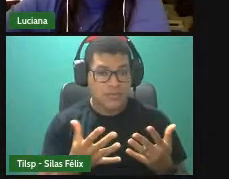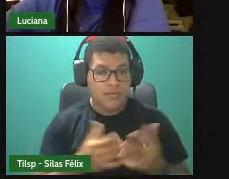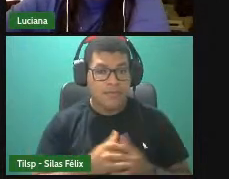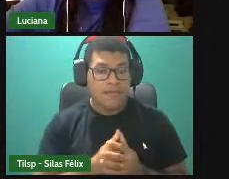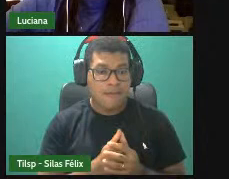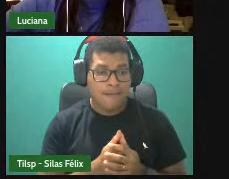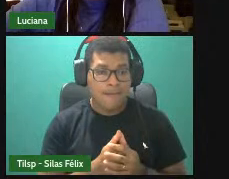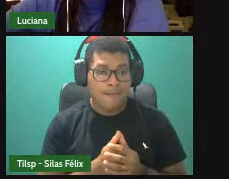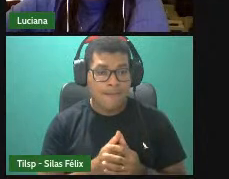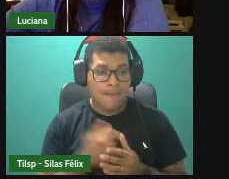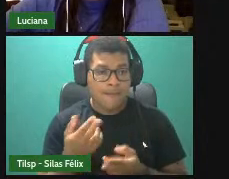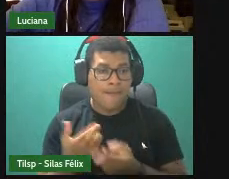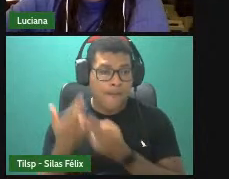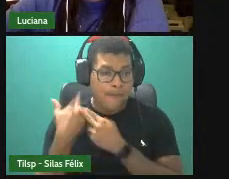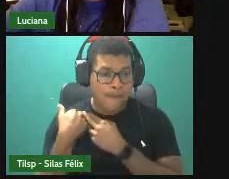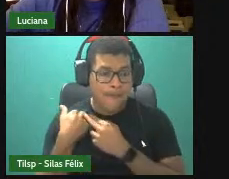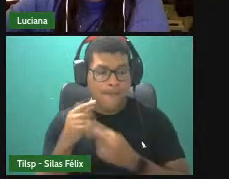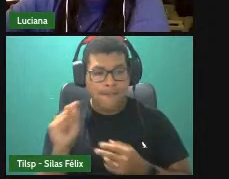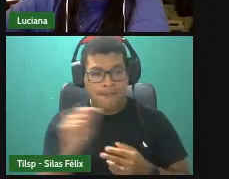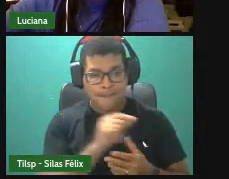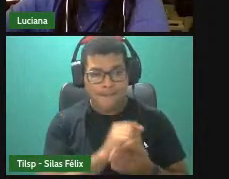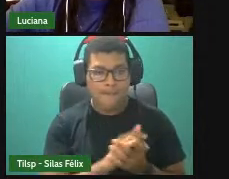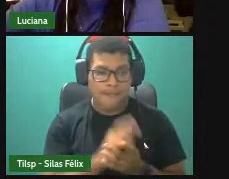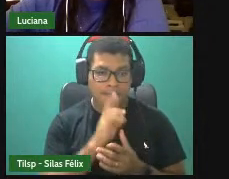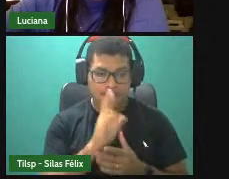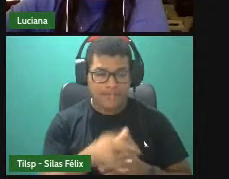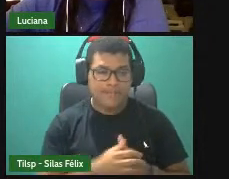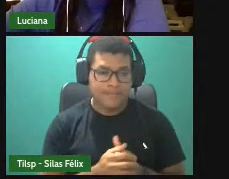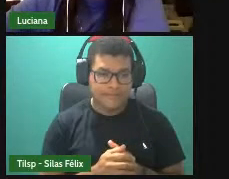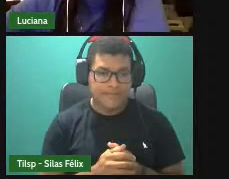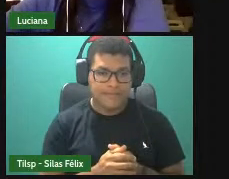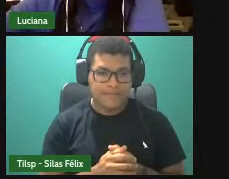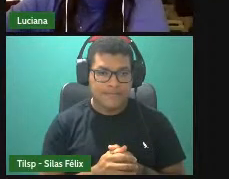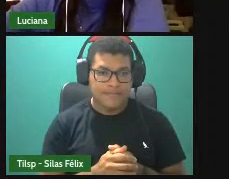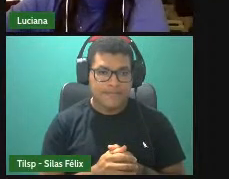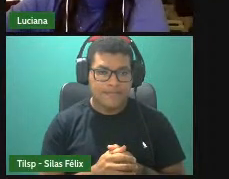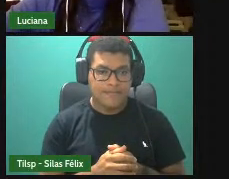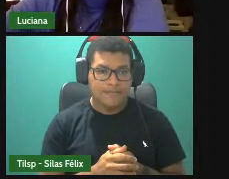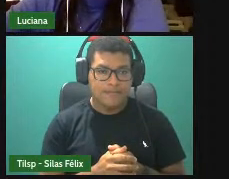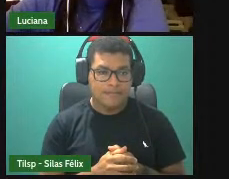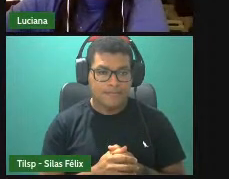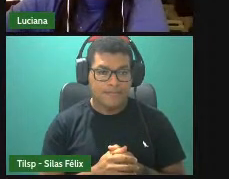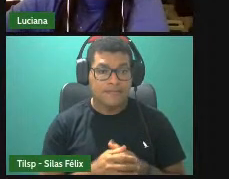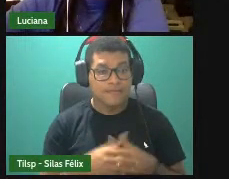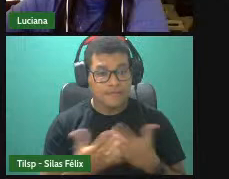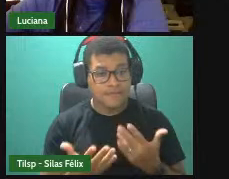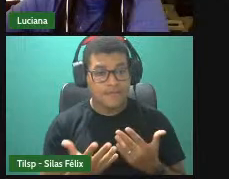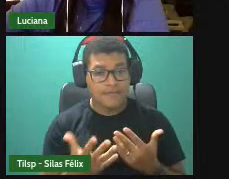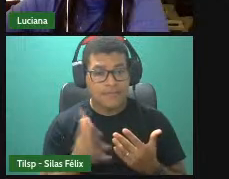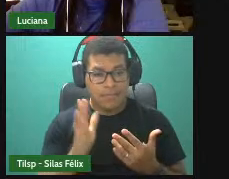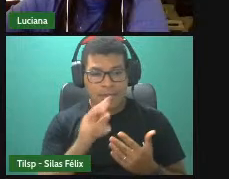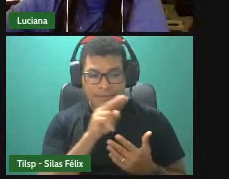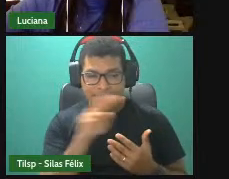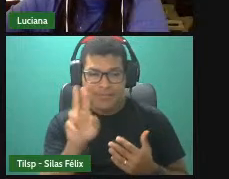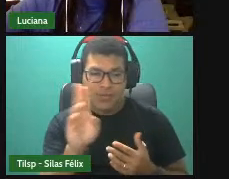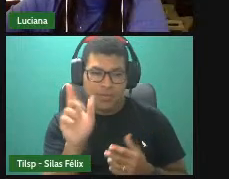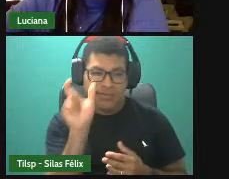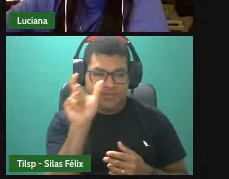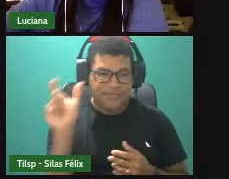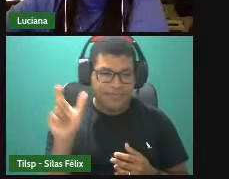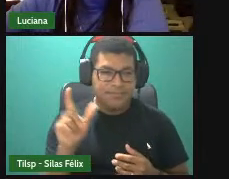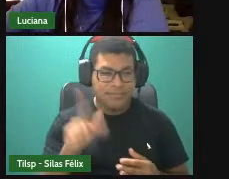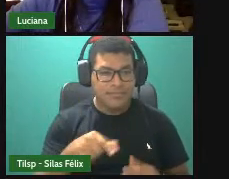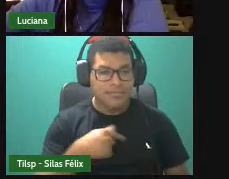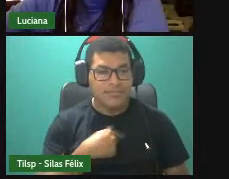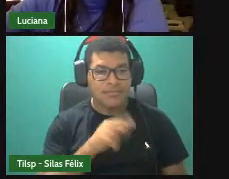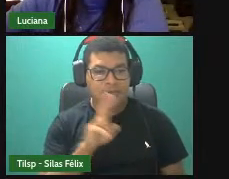os responsáveis respondem. Tá? Então, vocês já devem ter ouvido falar da imprudência,